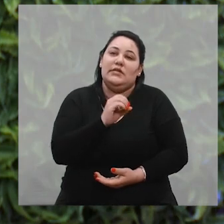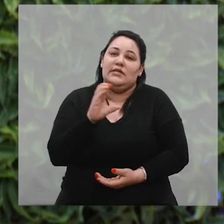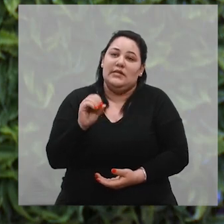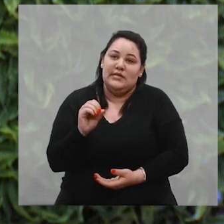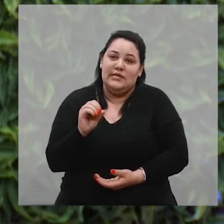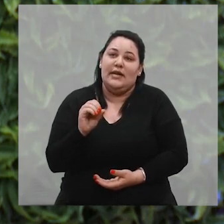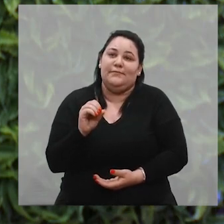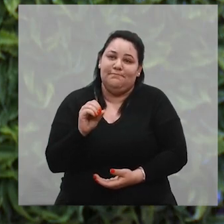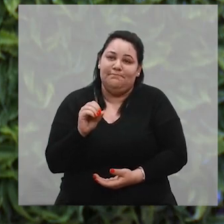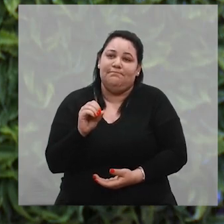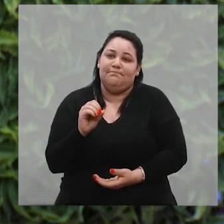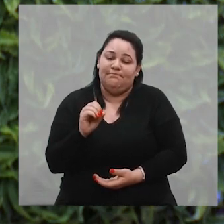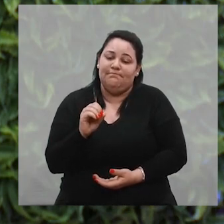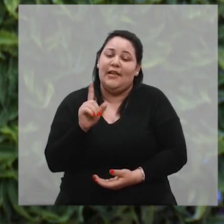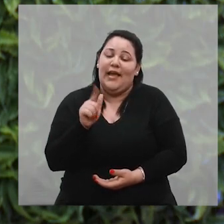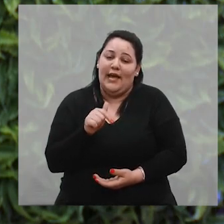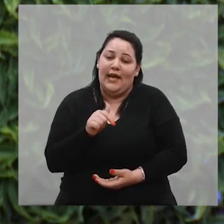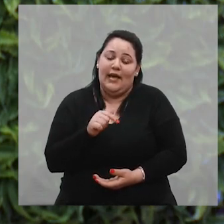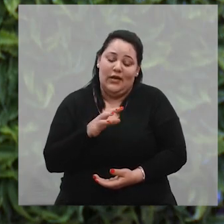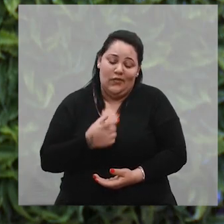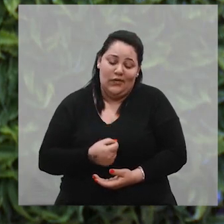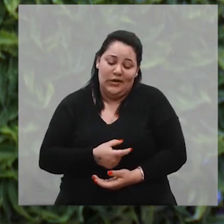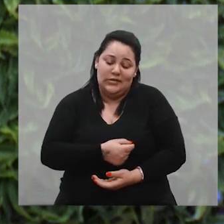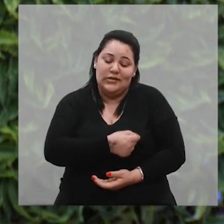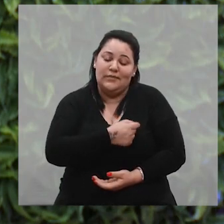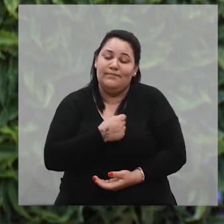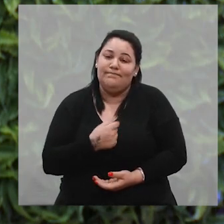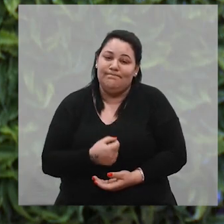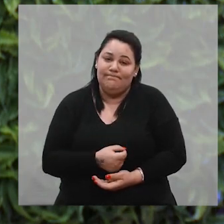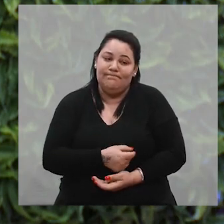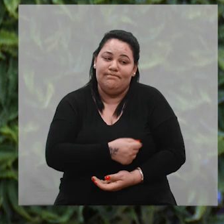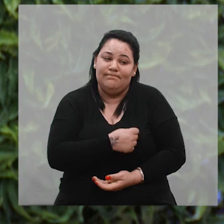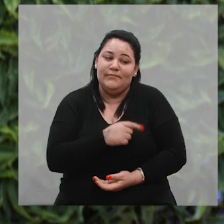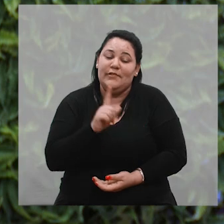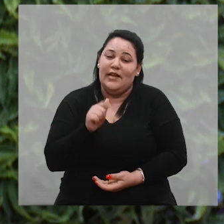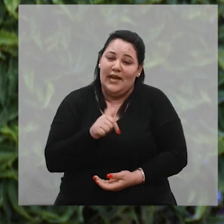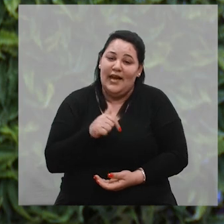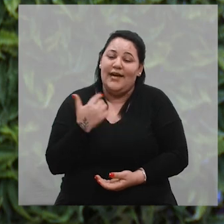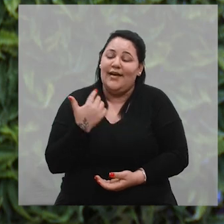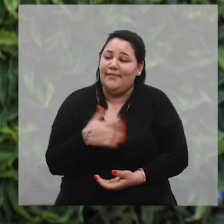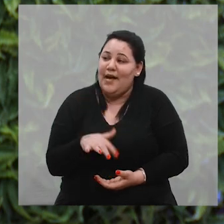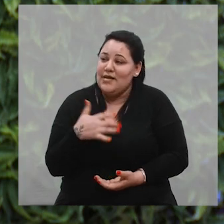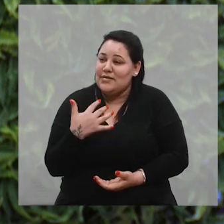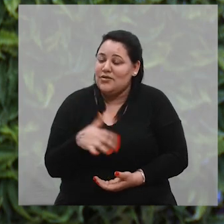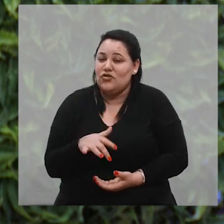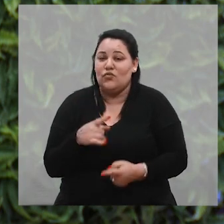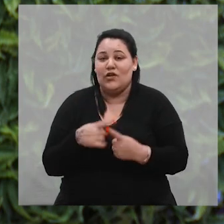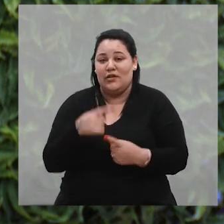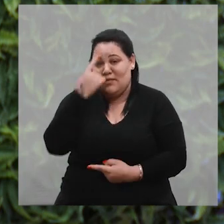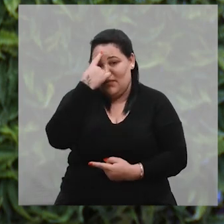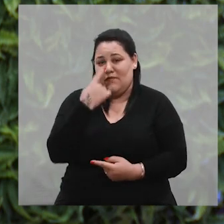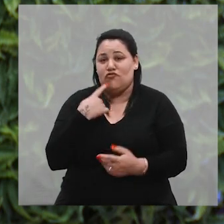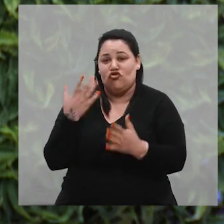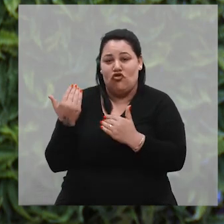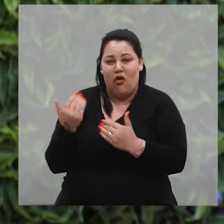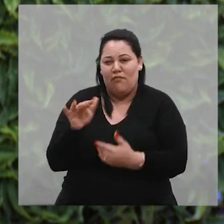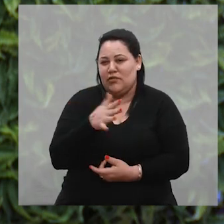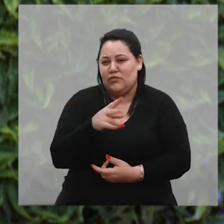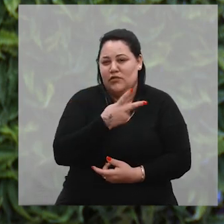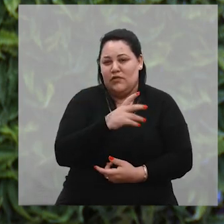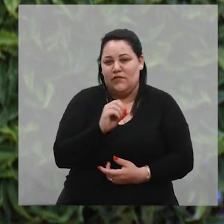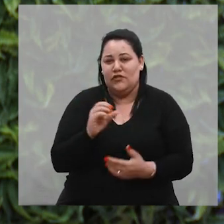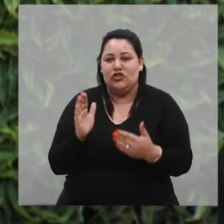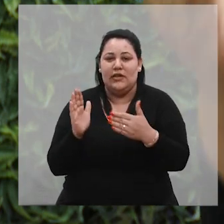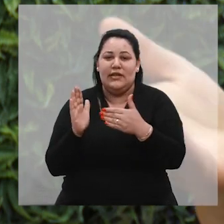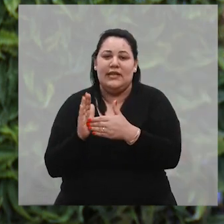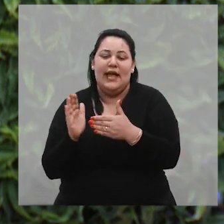cadastros câncer de mama. Então, é um índice muito grande, né? A gente trabalha com um perfil desde o mais jovem, ali na faixa etária